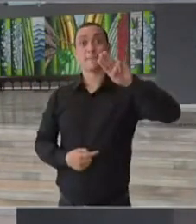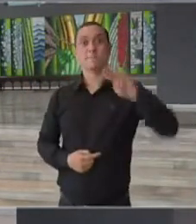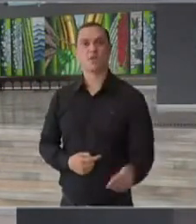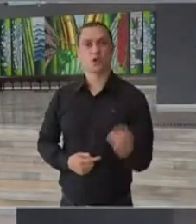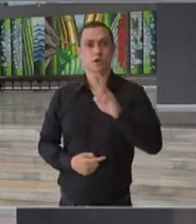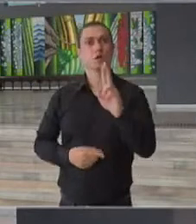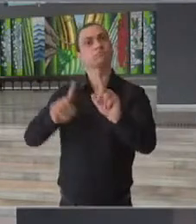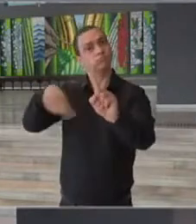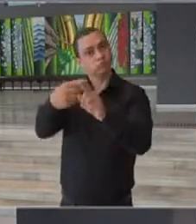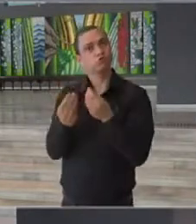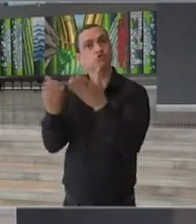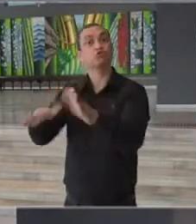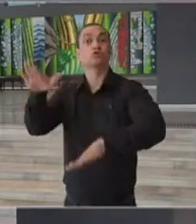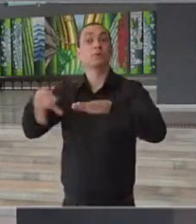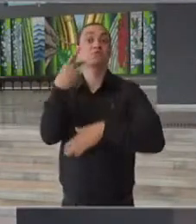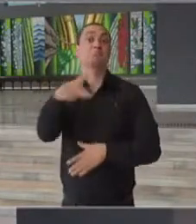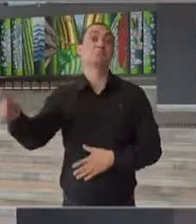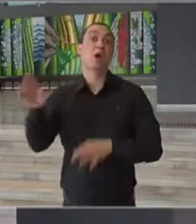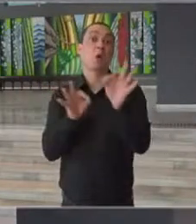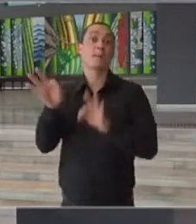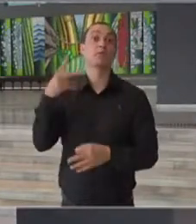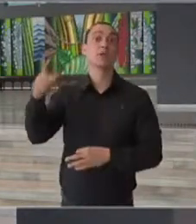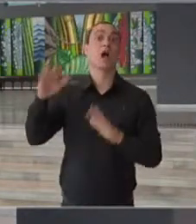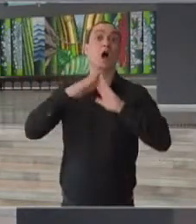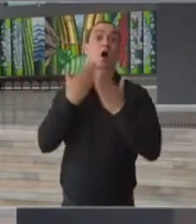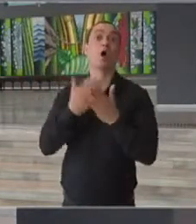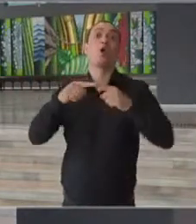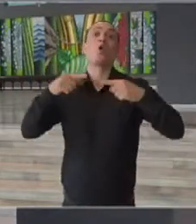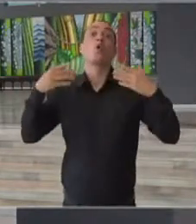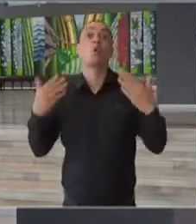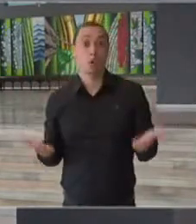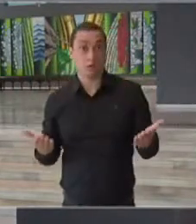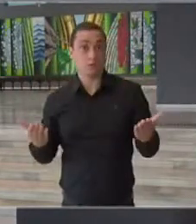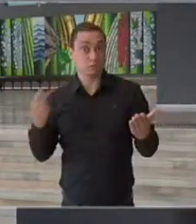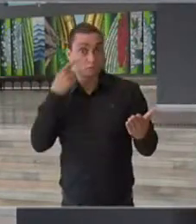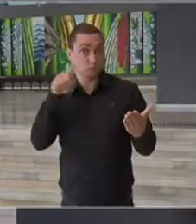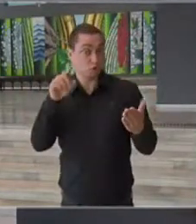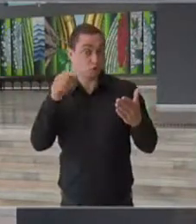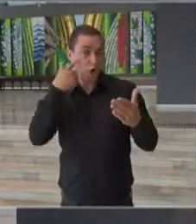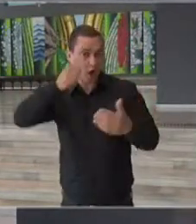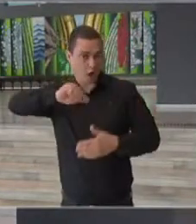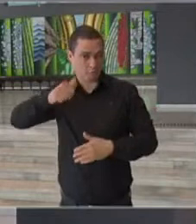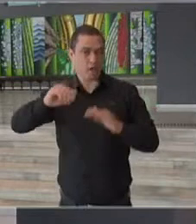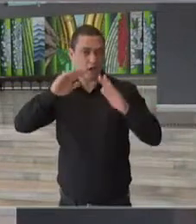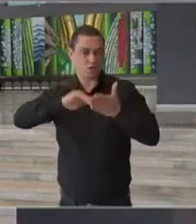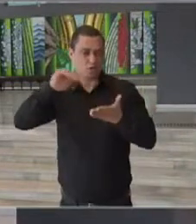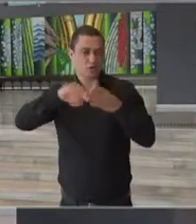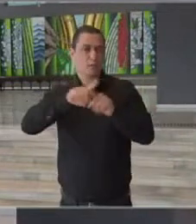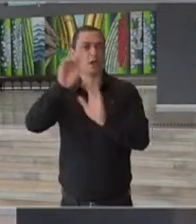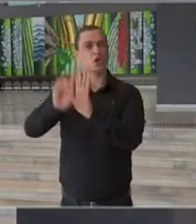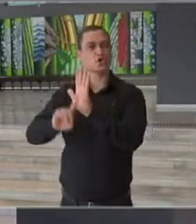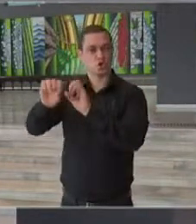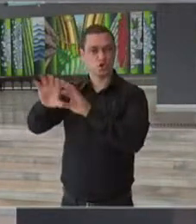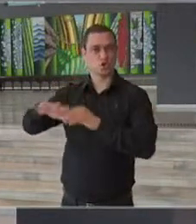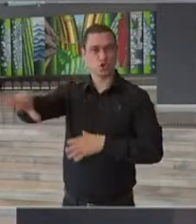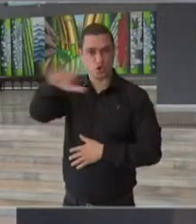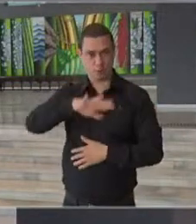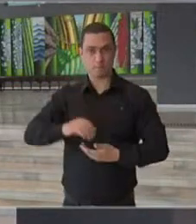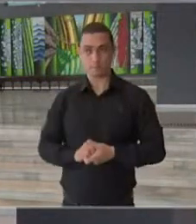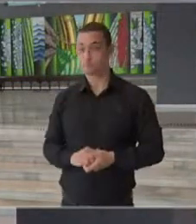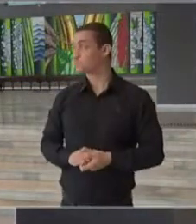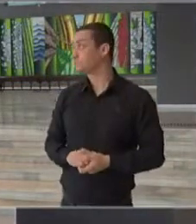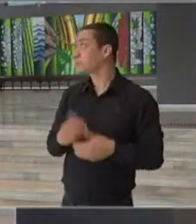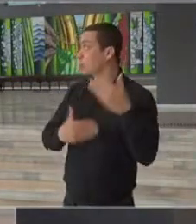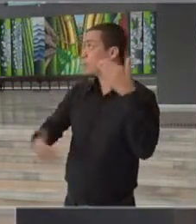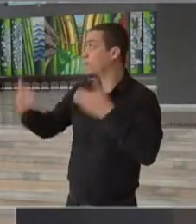reais, de acordo com os seus próprios planos, que serão avaliados, obviamente, pela Secretaria e pelas diretorias de ensino. Pode